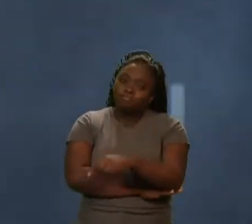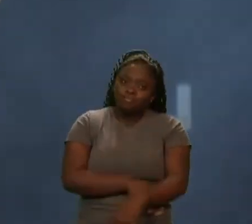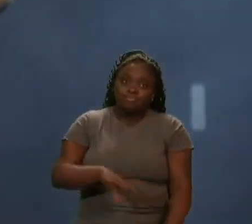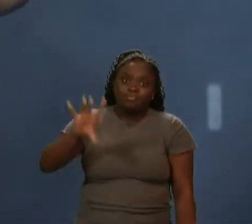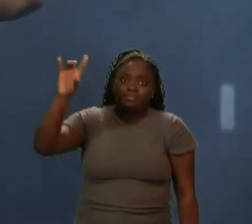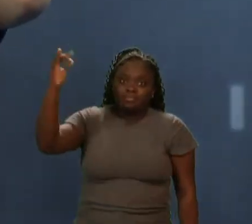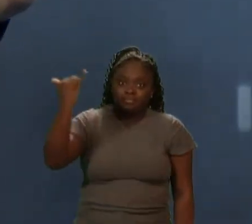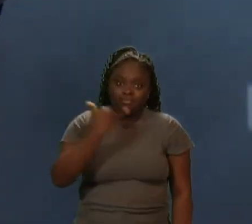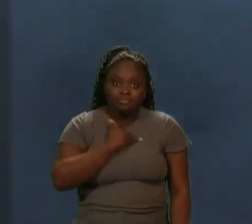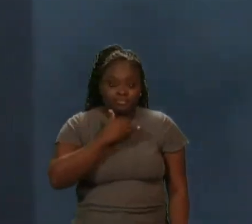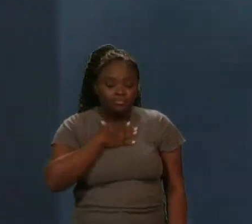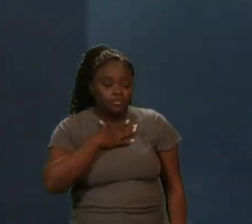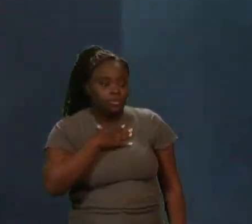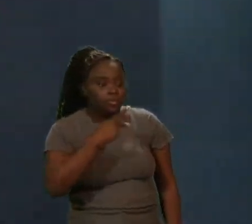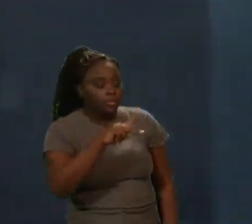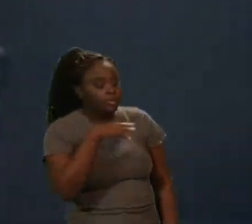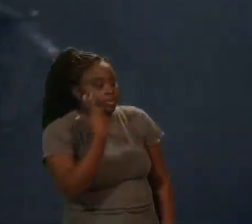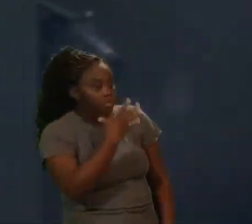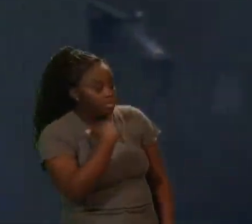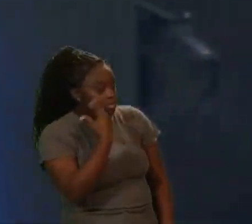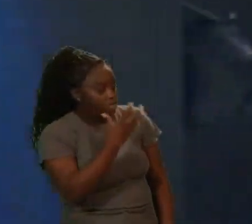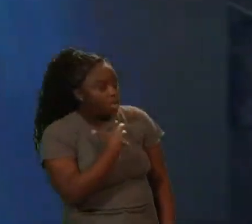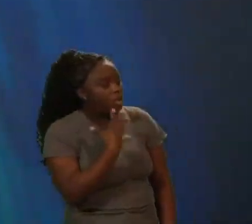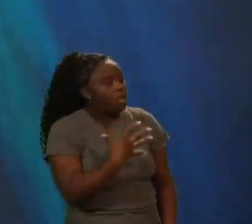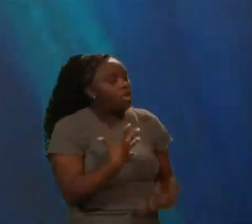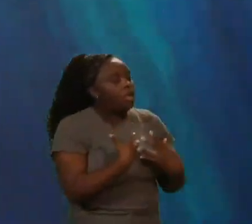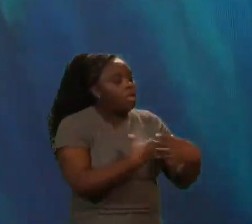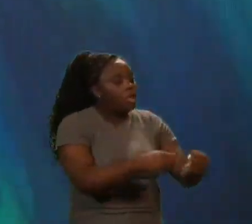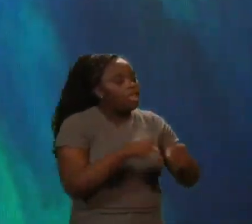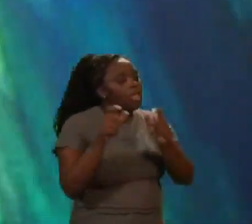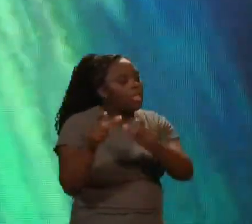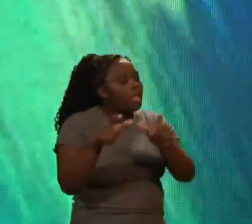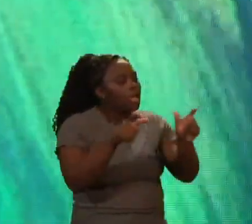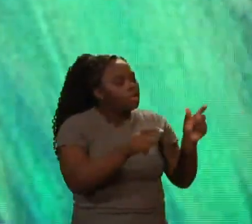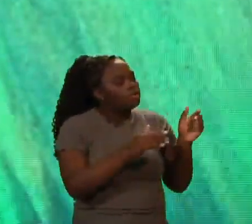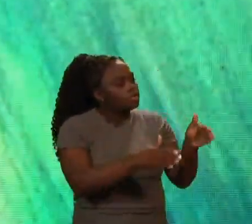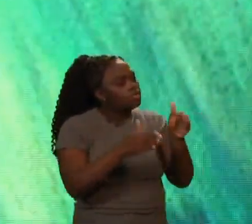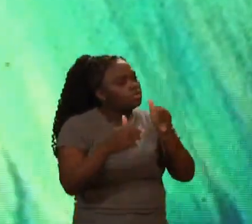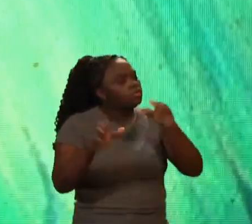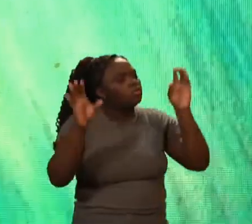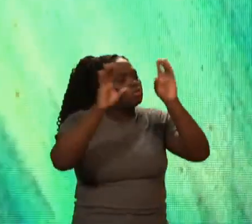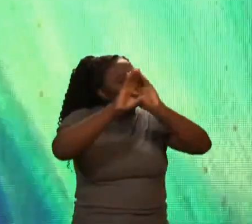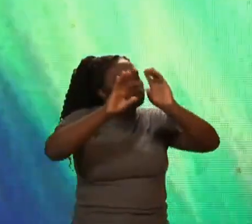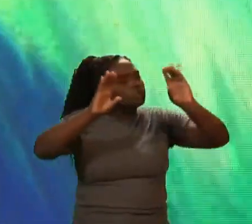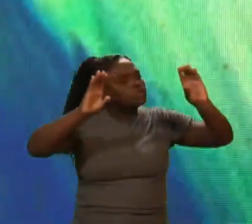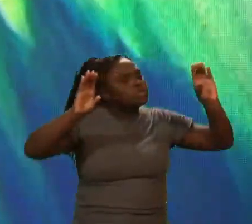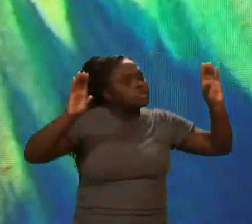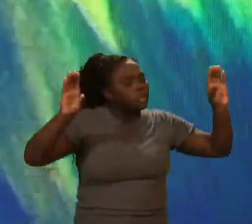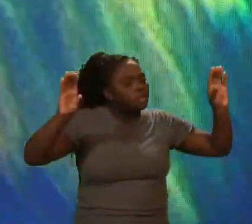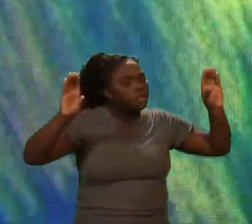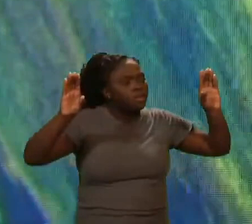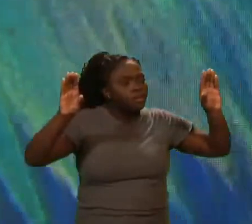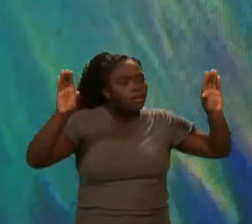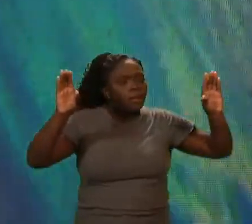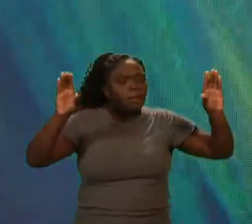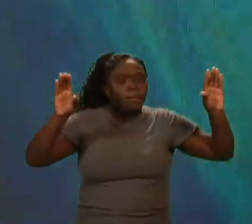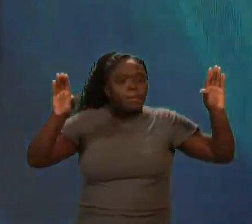você vai pegar essa canção, e aonde essa canção chegar, o céu